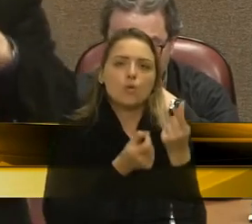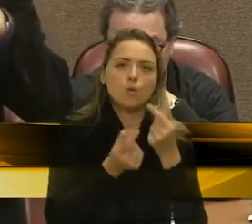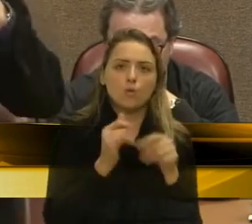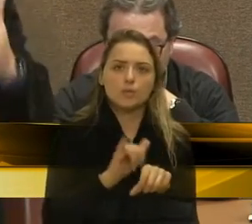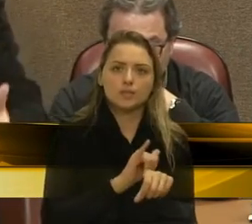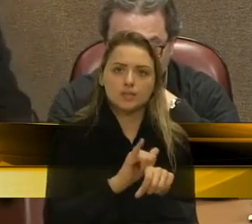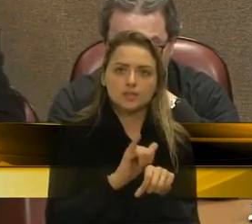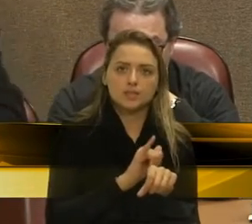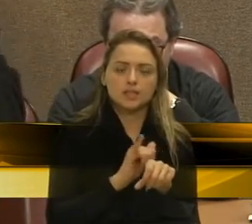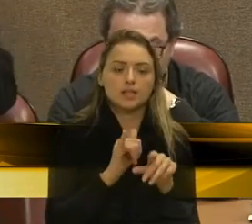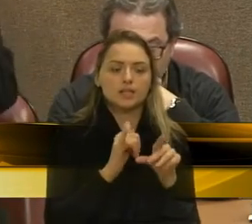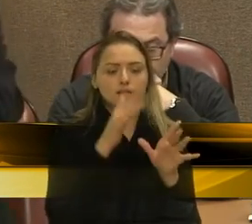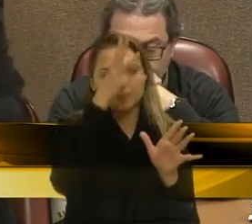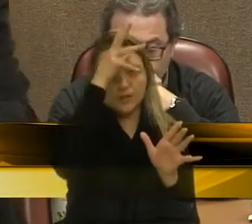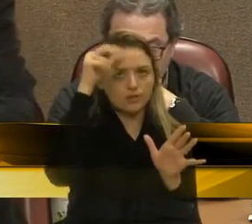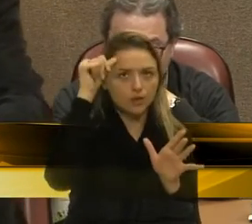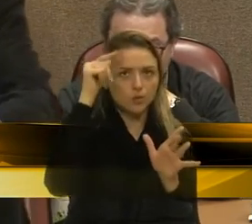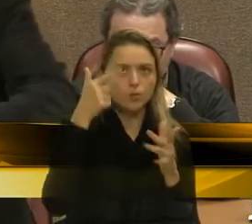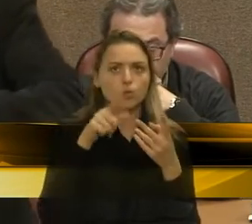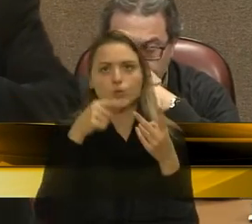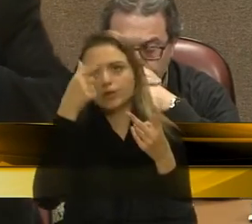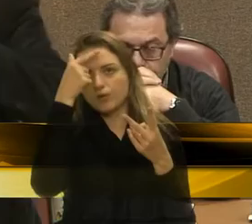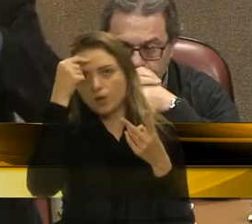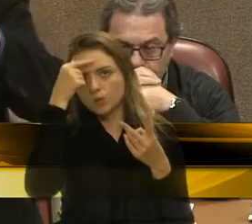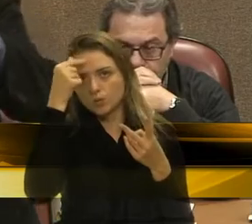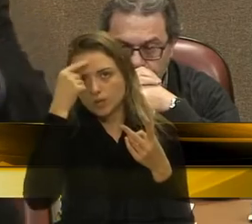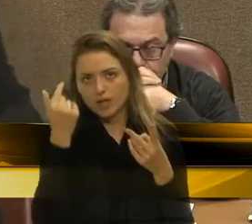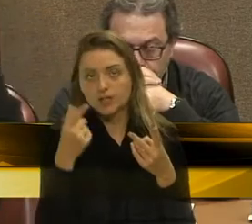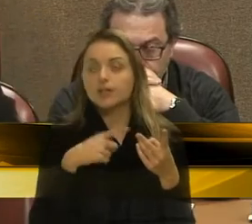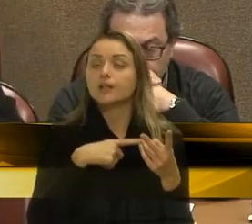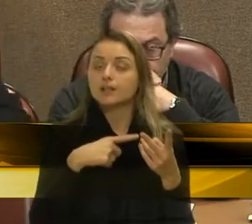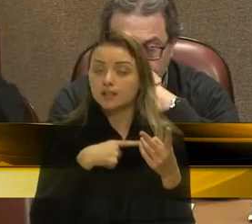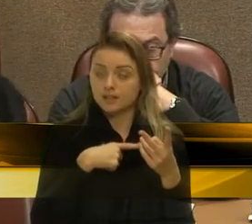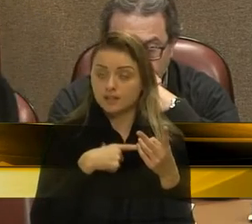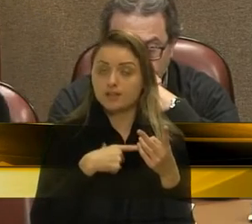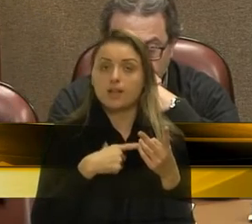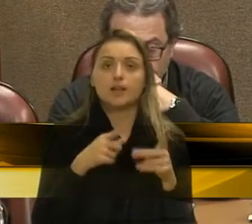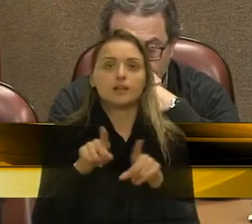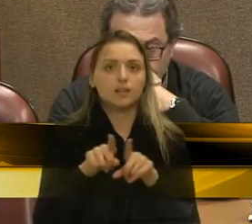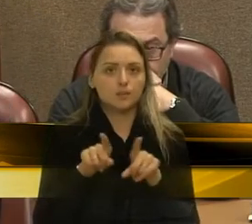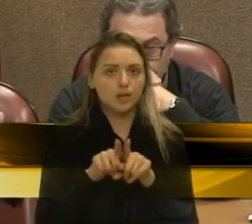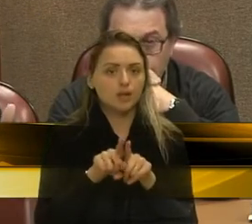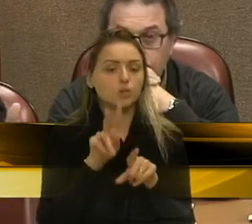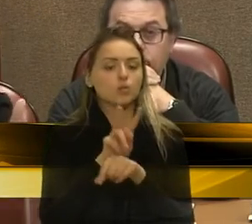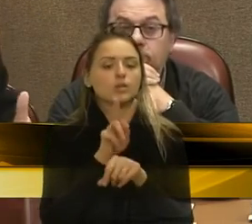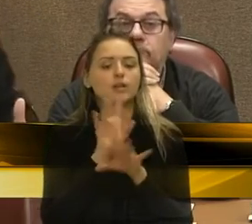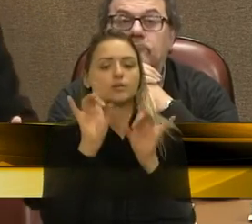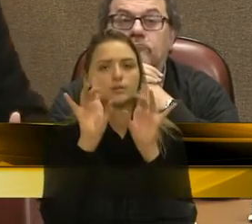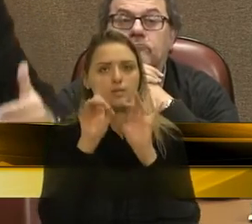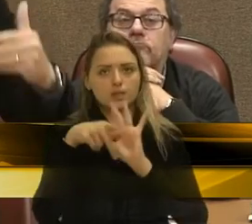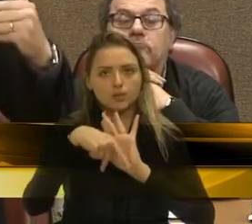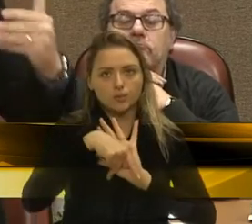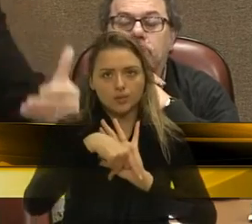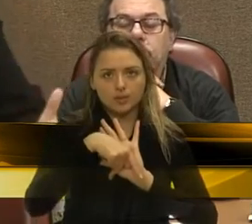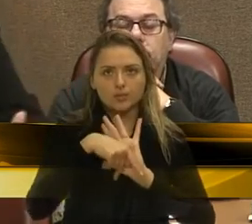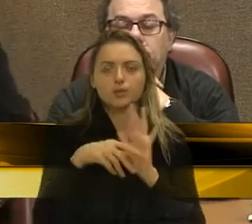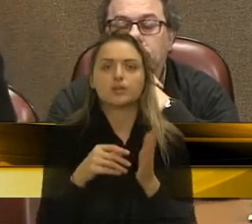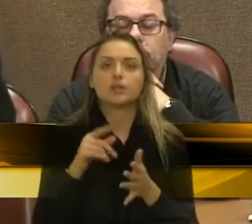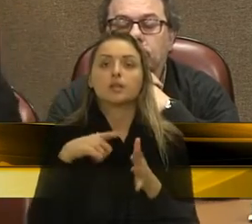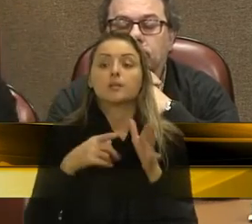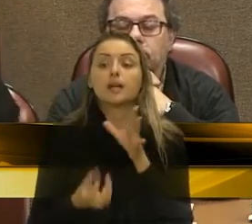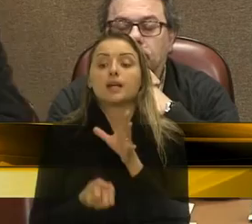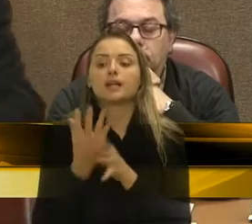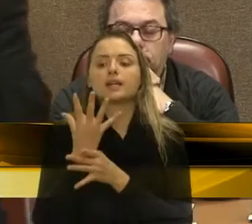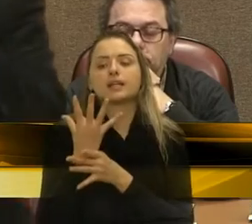entre o ente público, a universidade, que tem também um grande setor de preservação do patrimônio histórico, para que crie